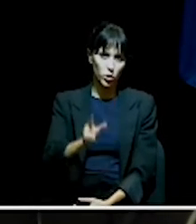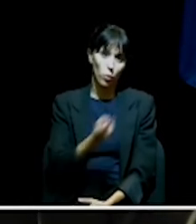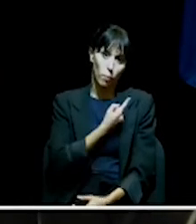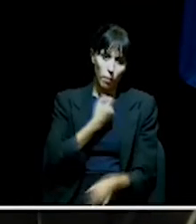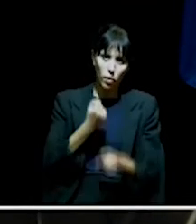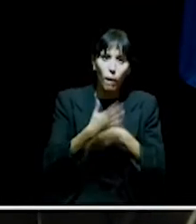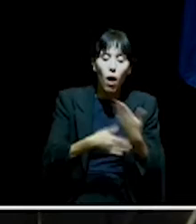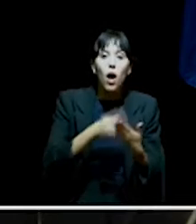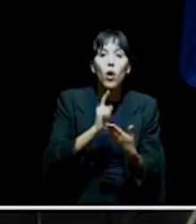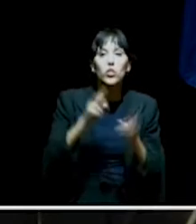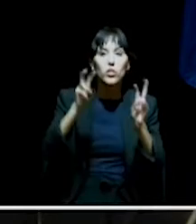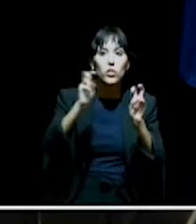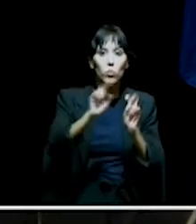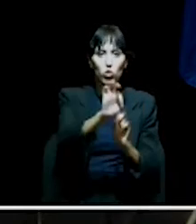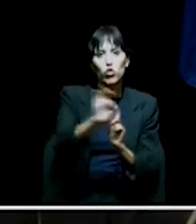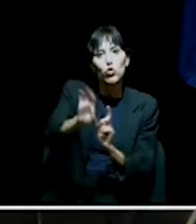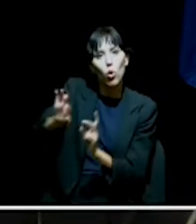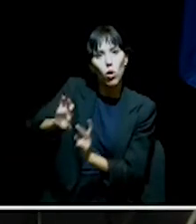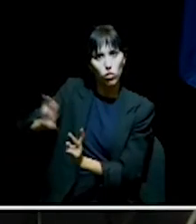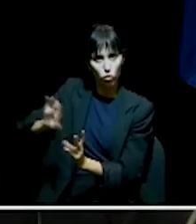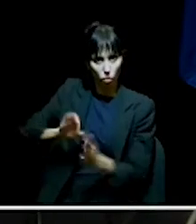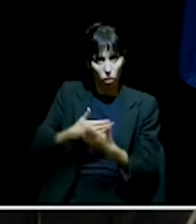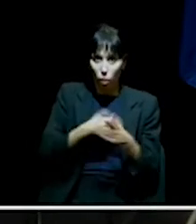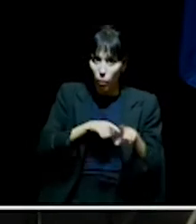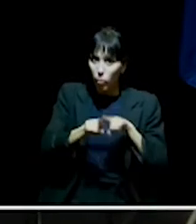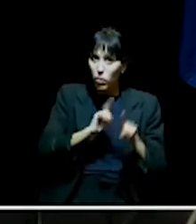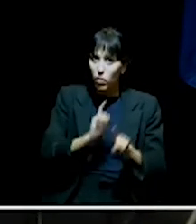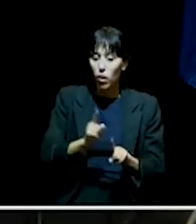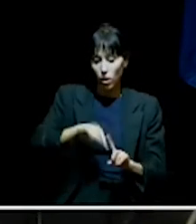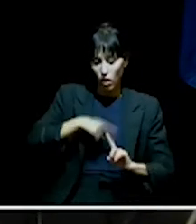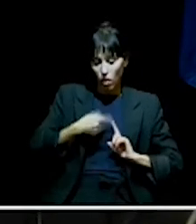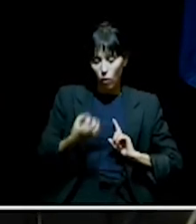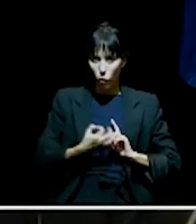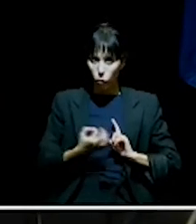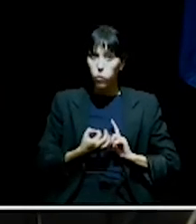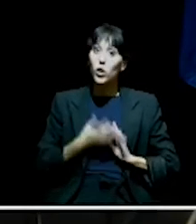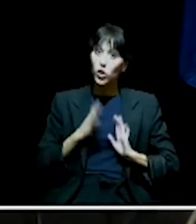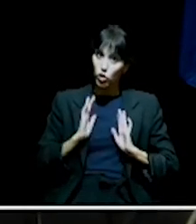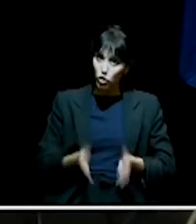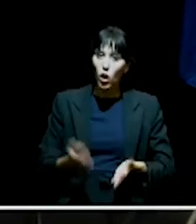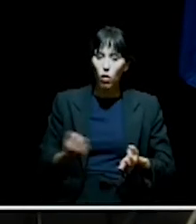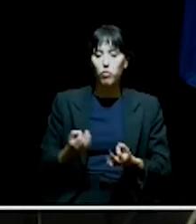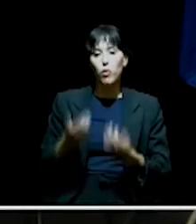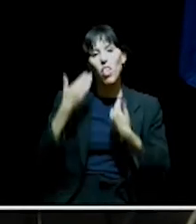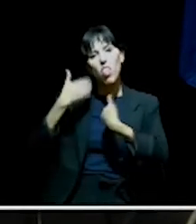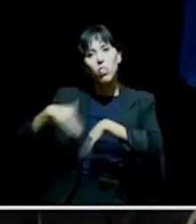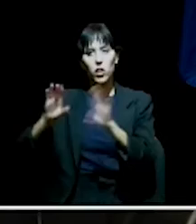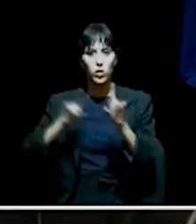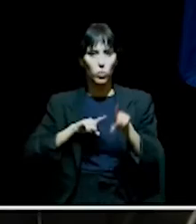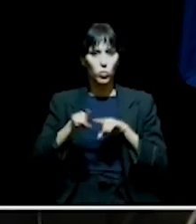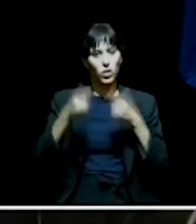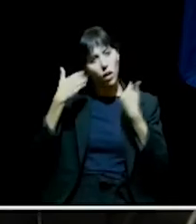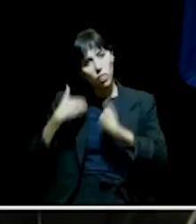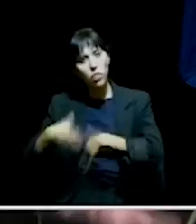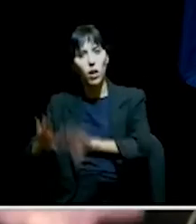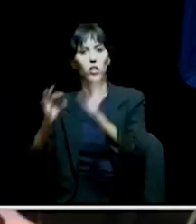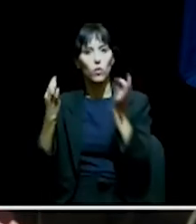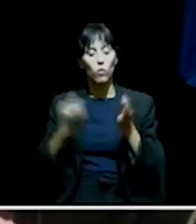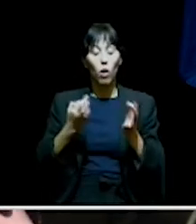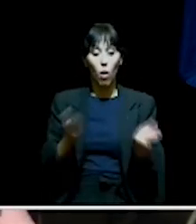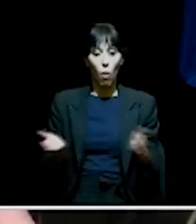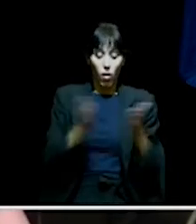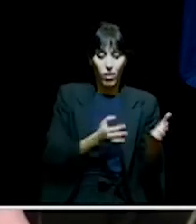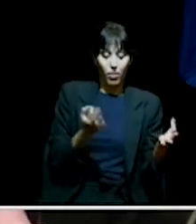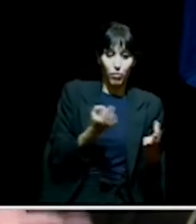E estamos a falar de escolhas, e são as escolhas que fazem a política. E este ano de mandato tem sido marcado por um desvalorizar da política, ao mesmo tempo que